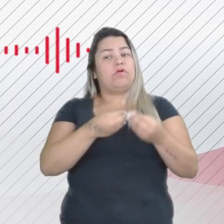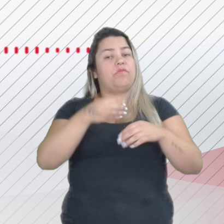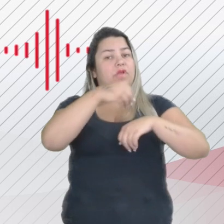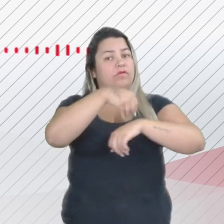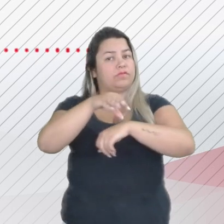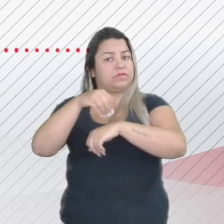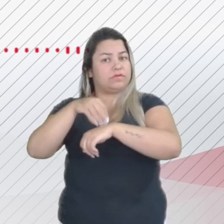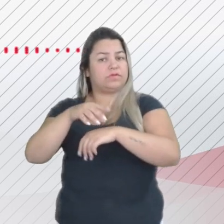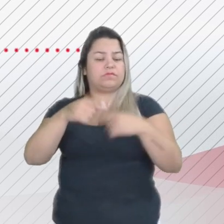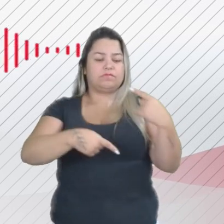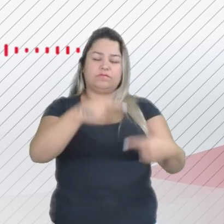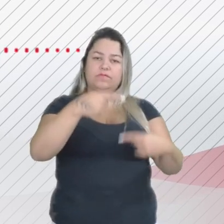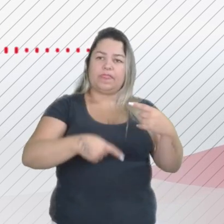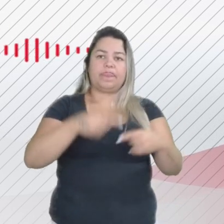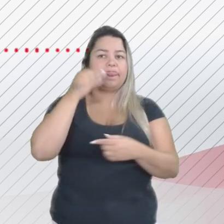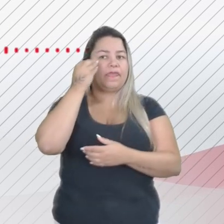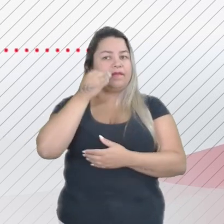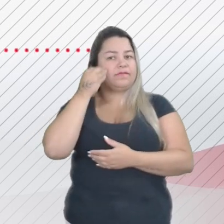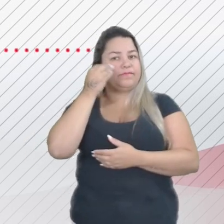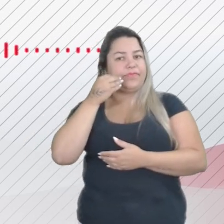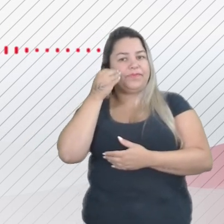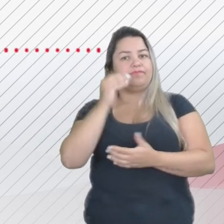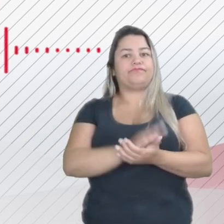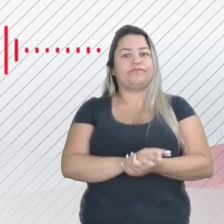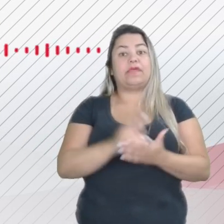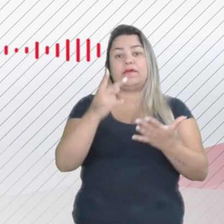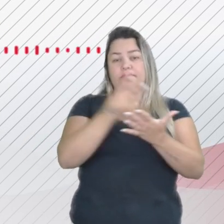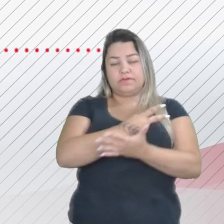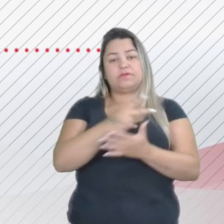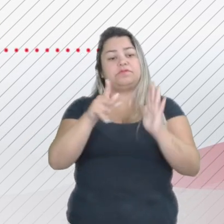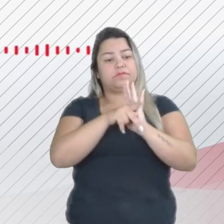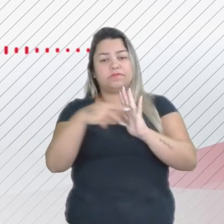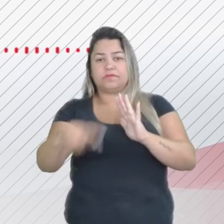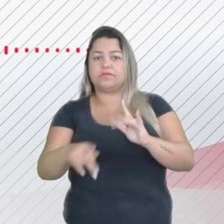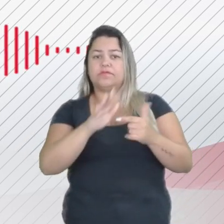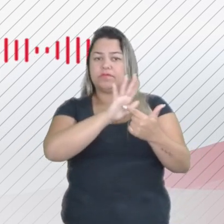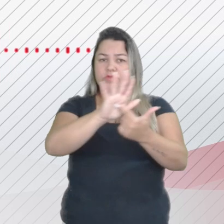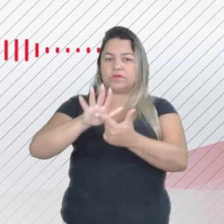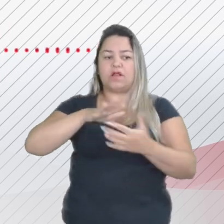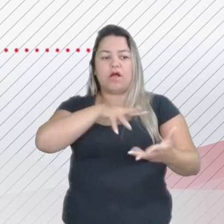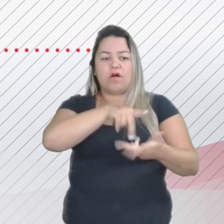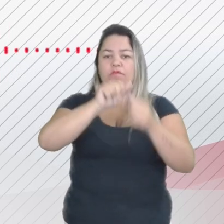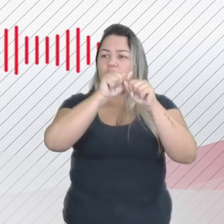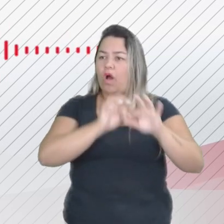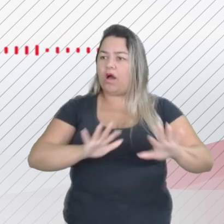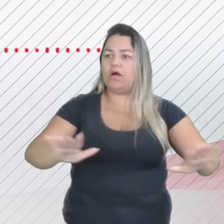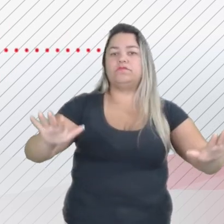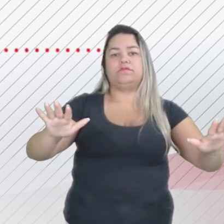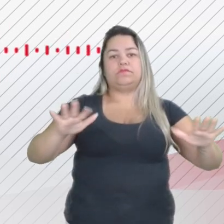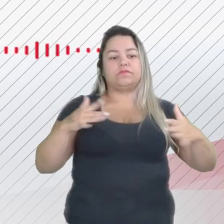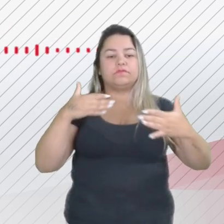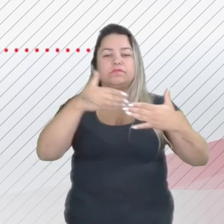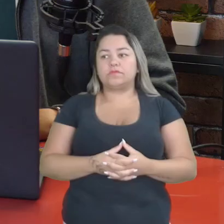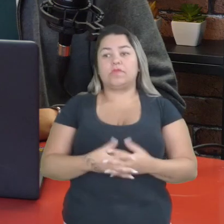dever compartilhar e discutir as experiências que vieram dela. Queremos mostrar ao mundo os